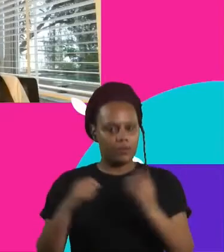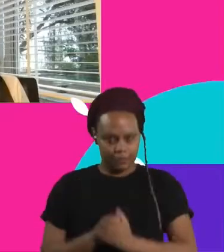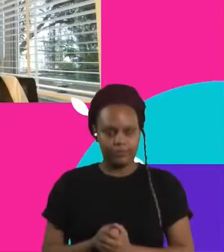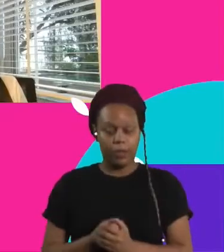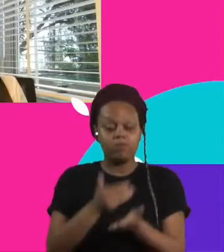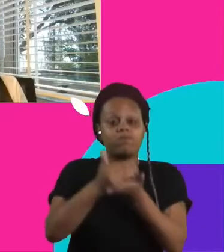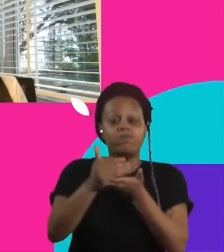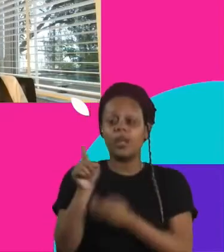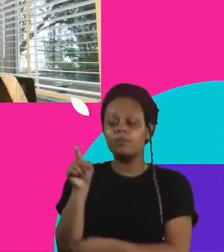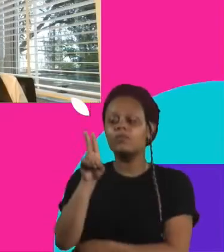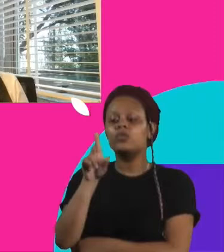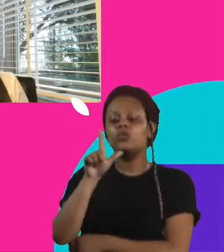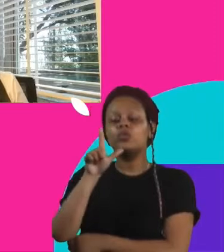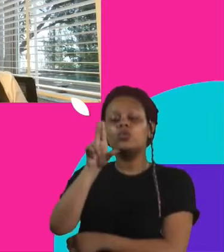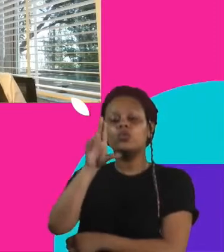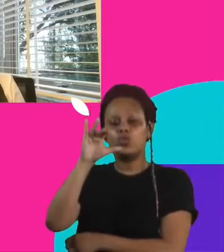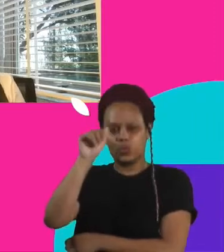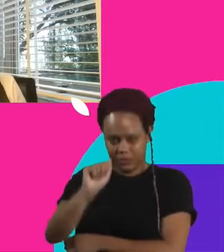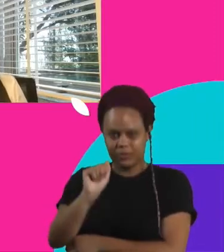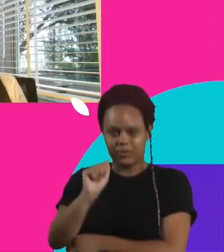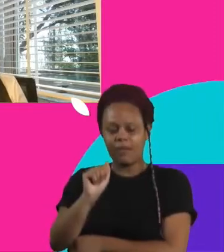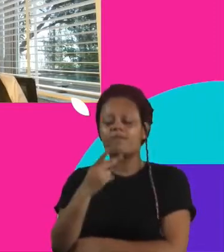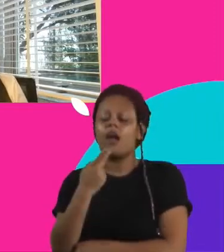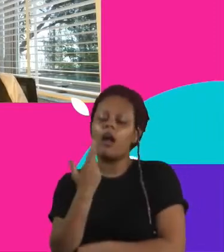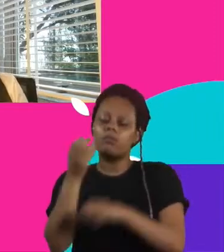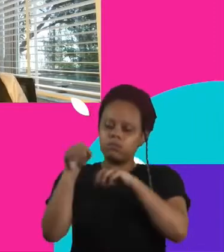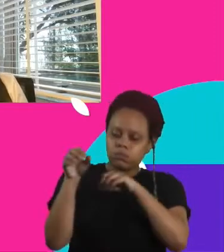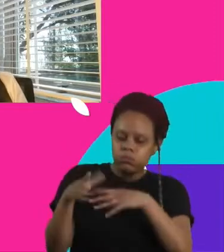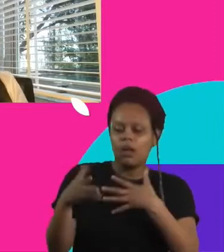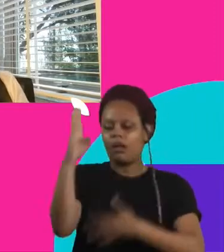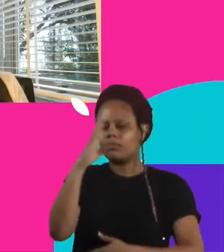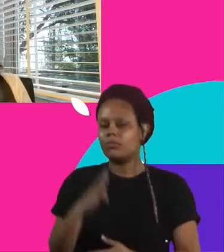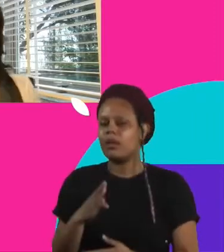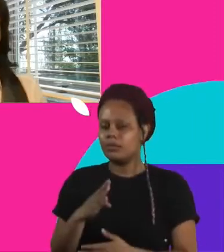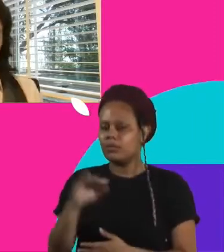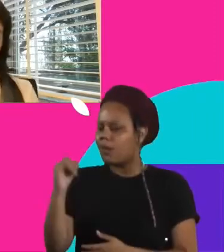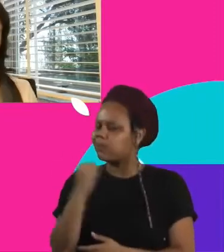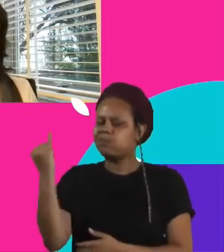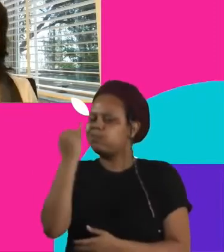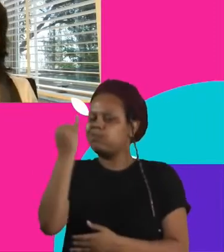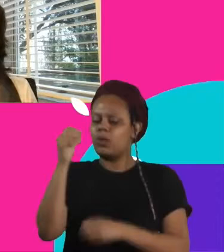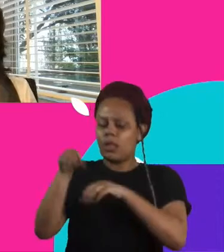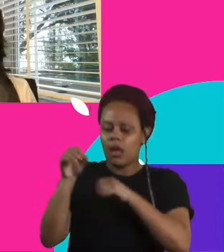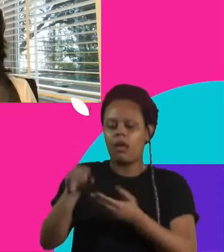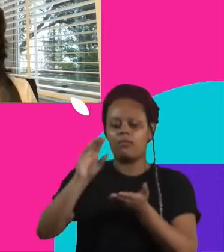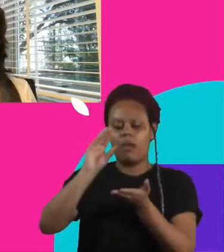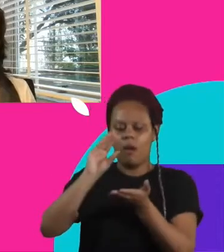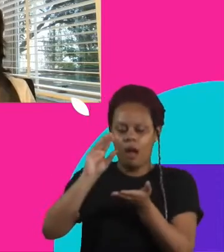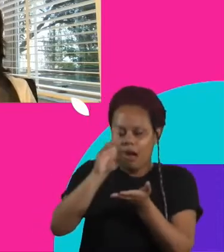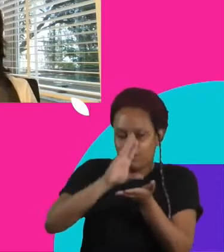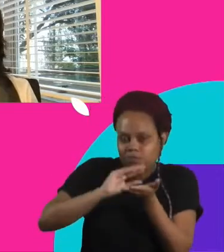a Lúcia, falando um pouco sobre a educação no Brasil, a importância da educação em dados e um trabalho maravilhoso que ela desenvolve